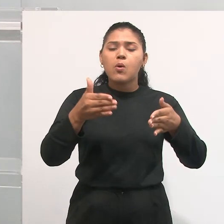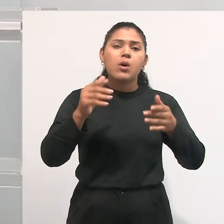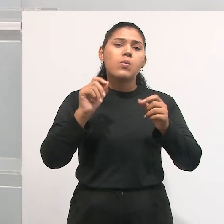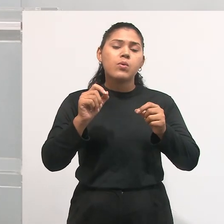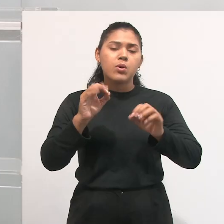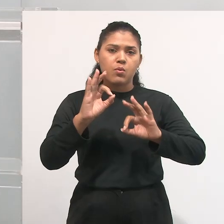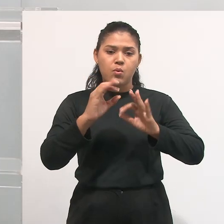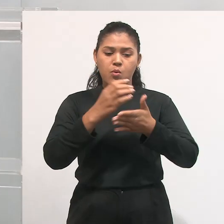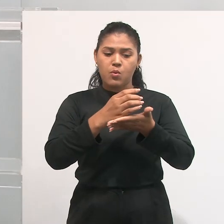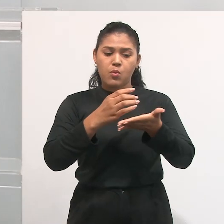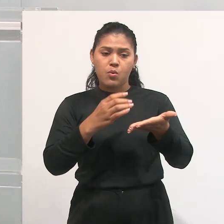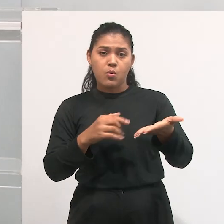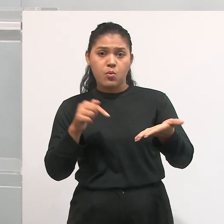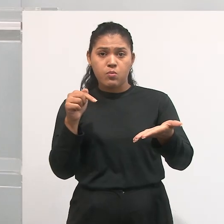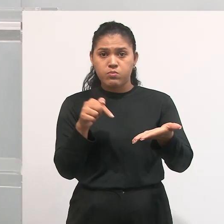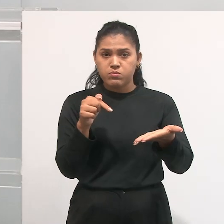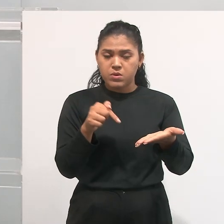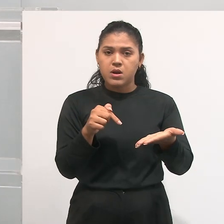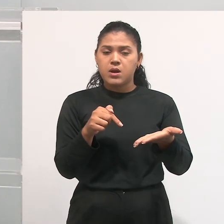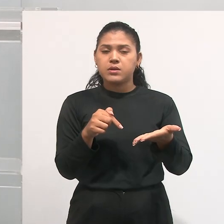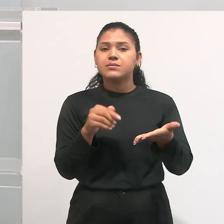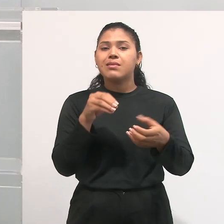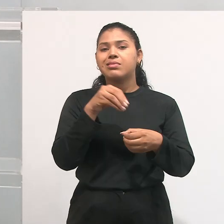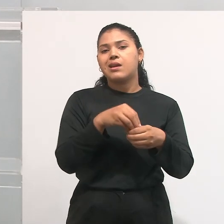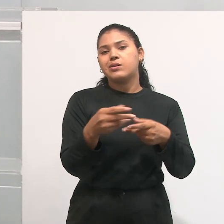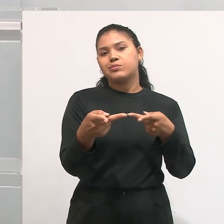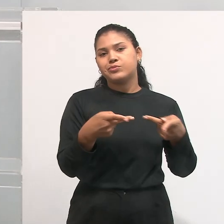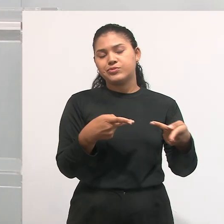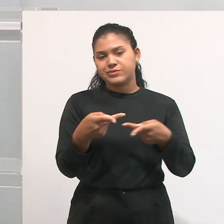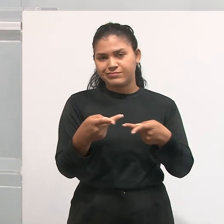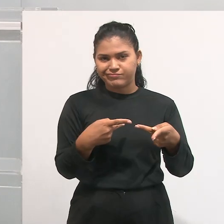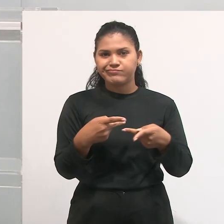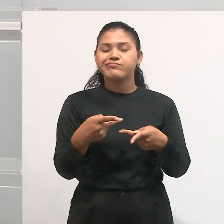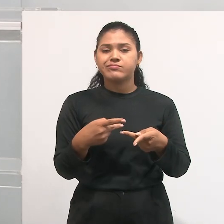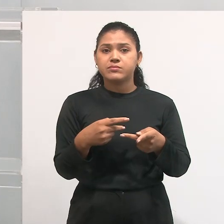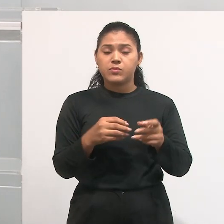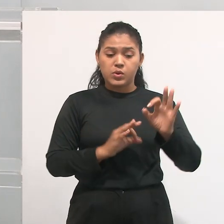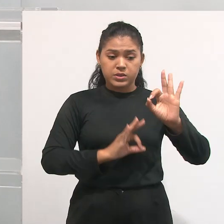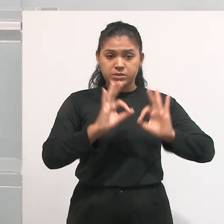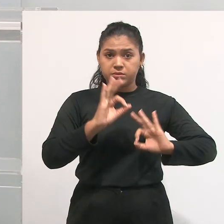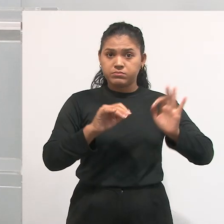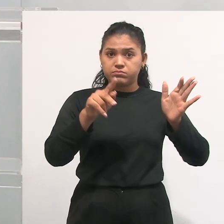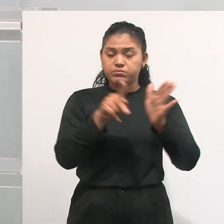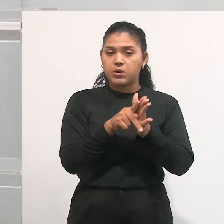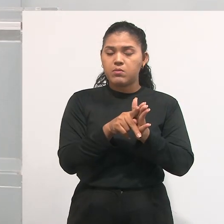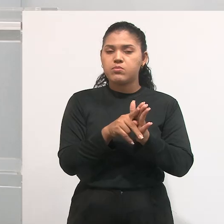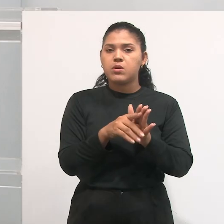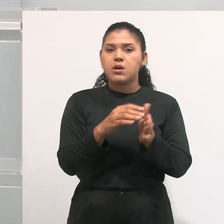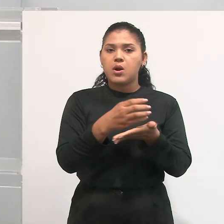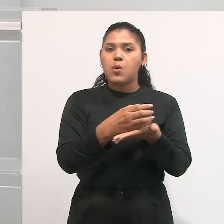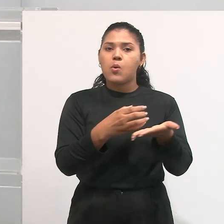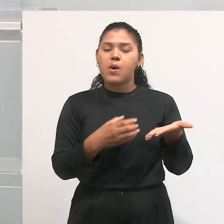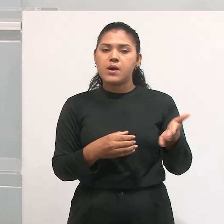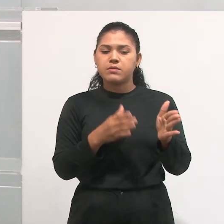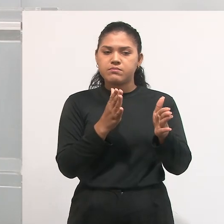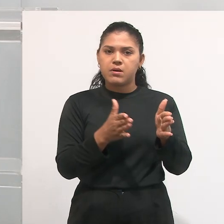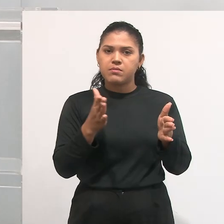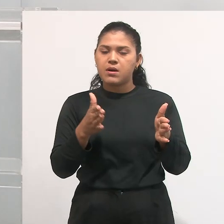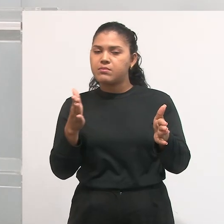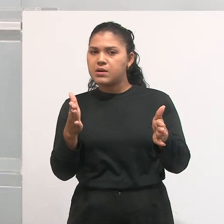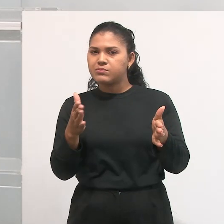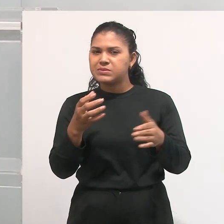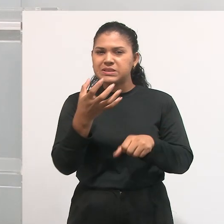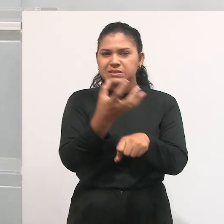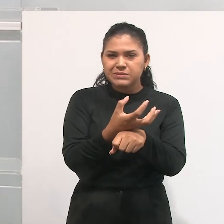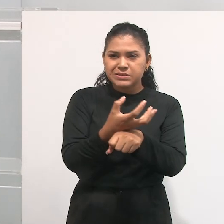ideia de projetos, né, de que a organização do currículo ela não deve ser por disciplinas, mas ela